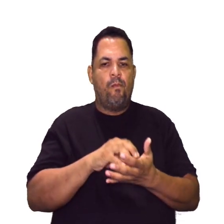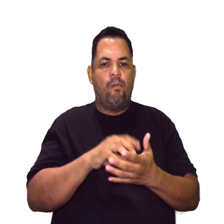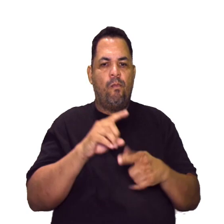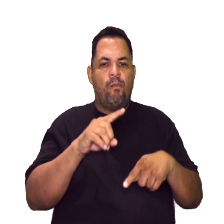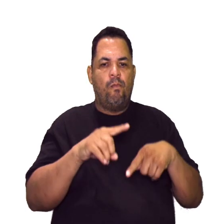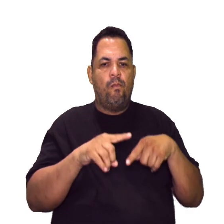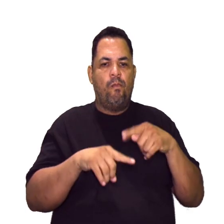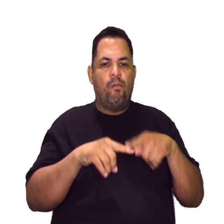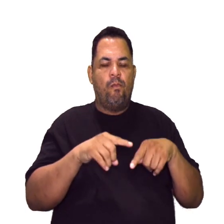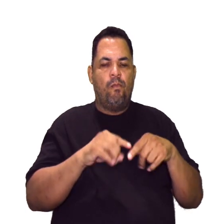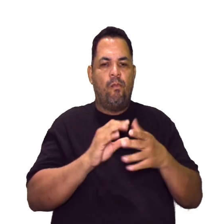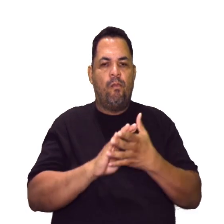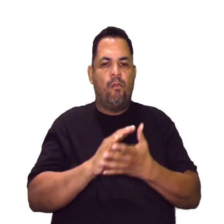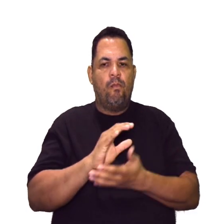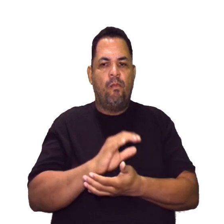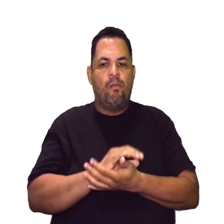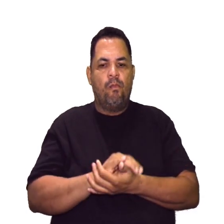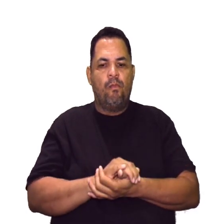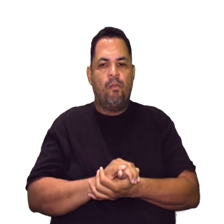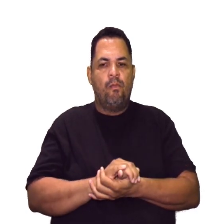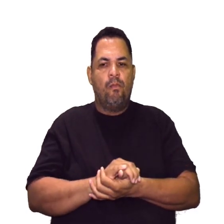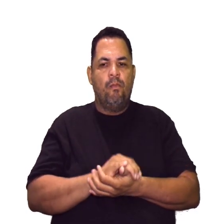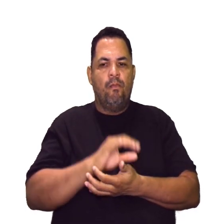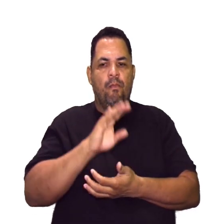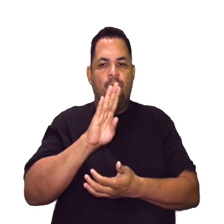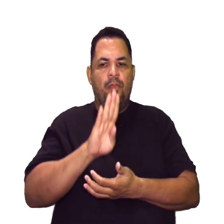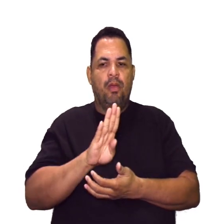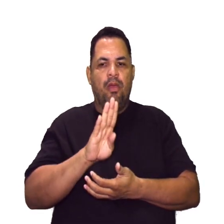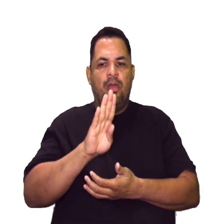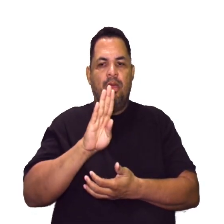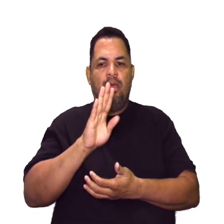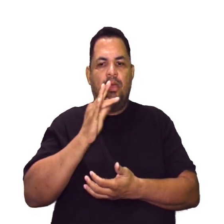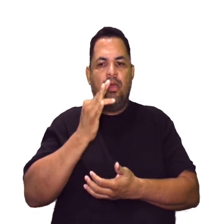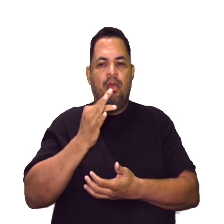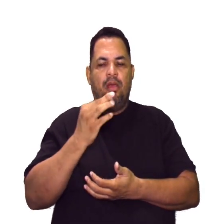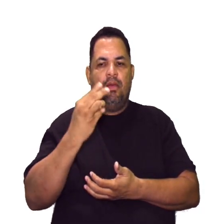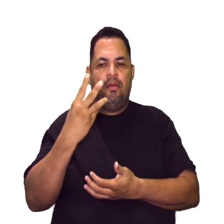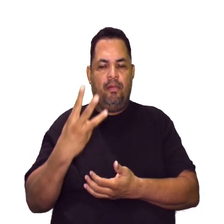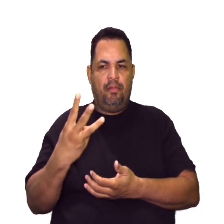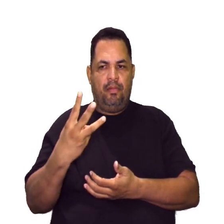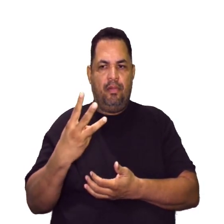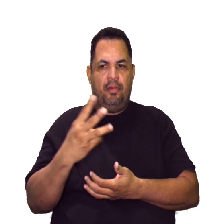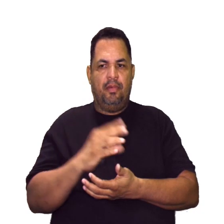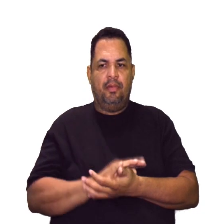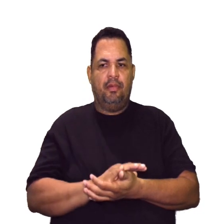o enxofre. BF3, vocês viram que era o quê?